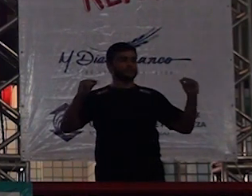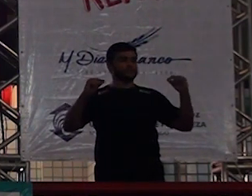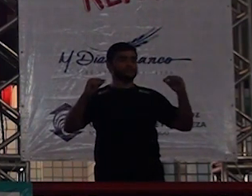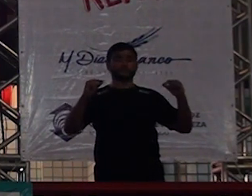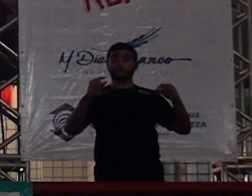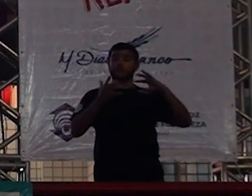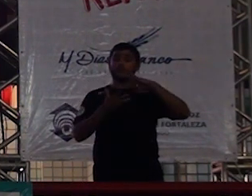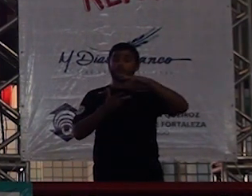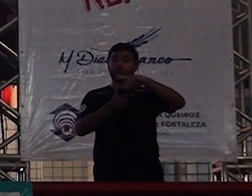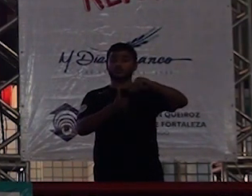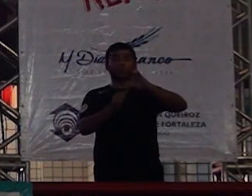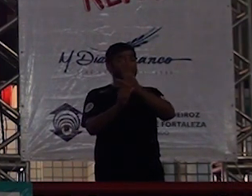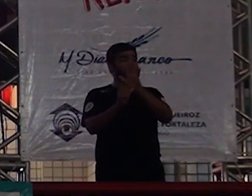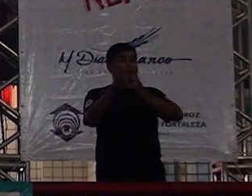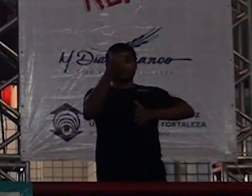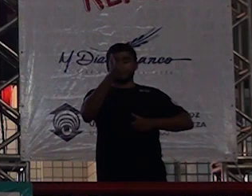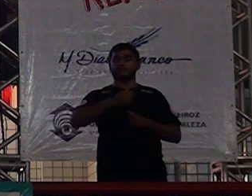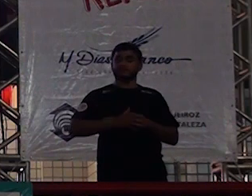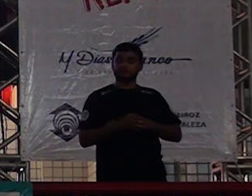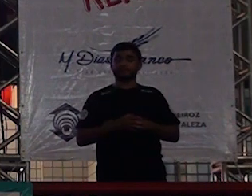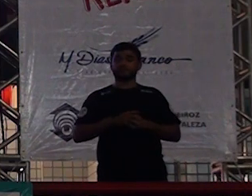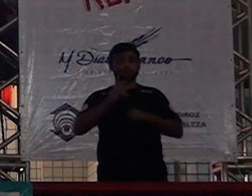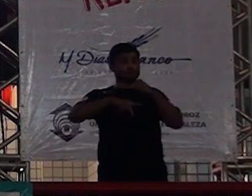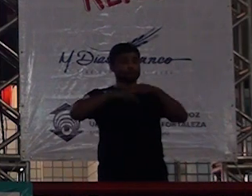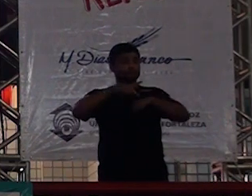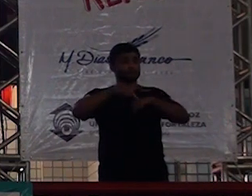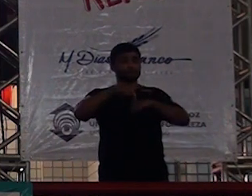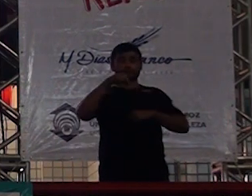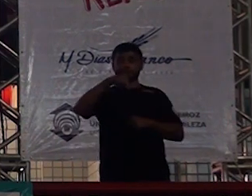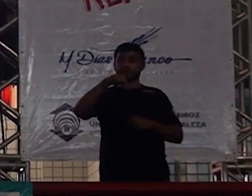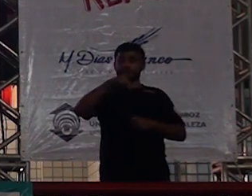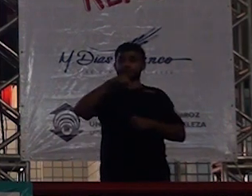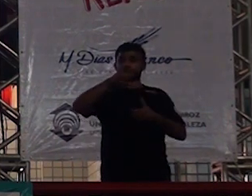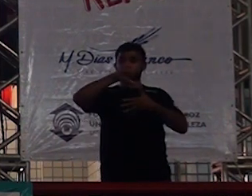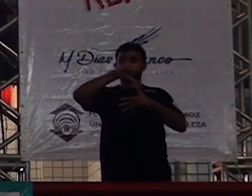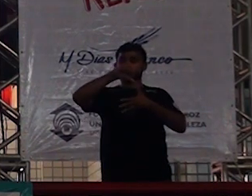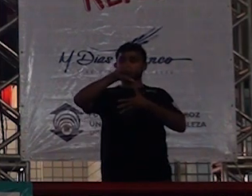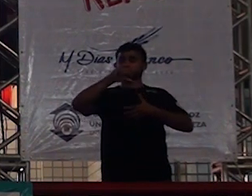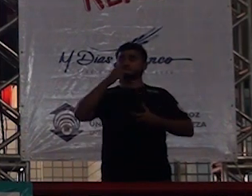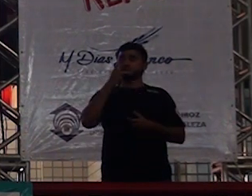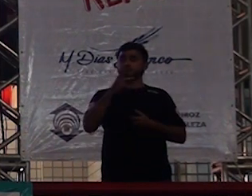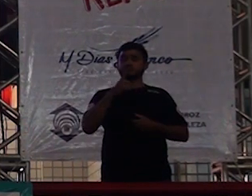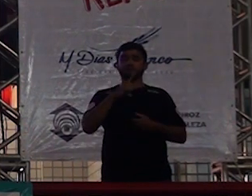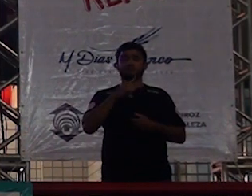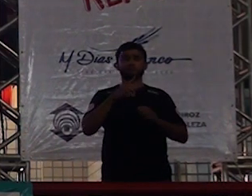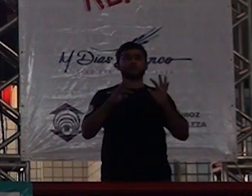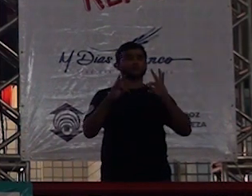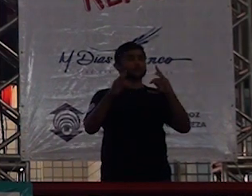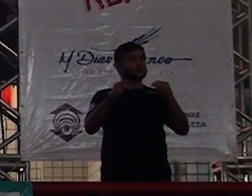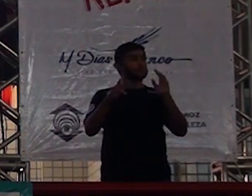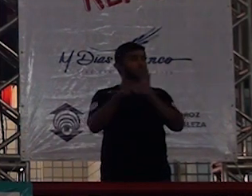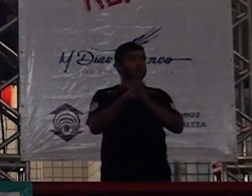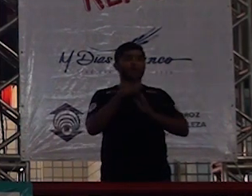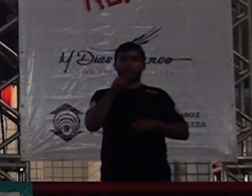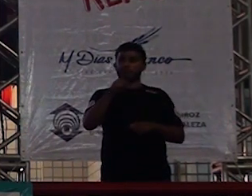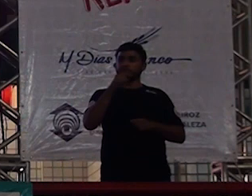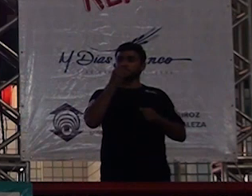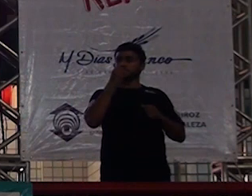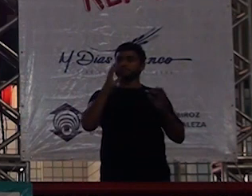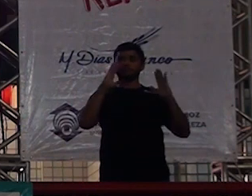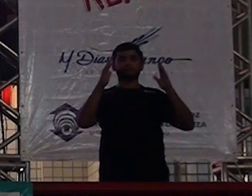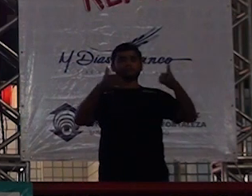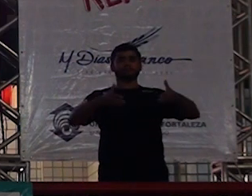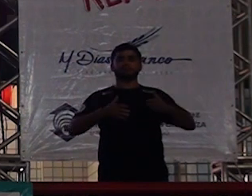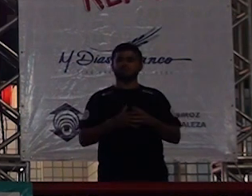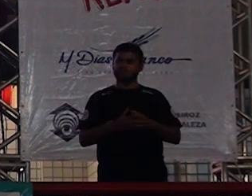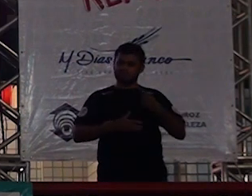Mundial. É a primeira vez que um país do hemisfério sul sediou um evento de tão grande porte. O professor